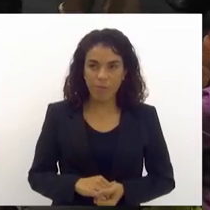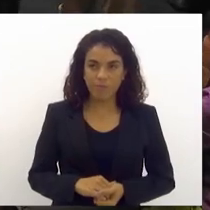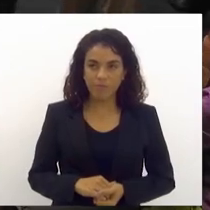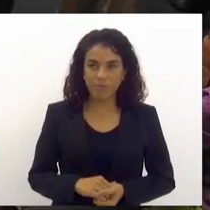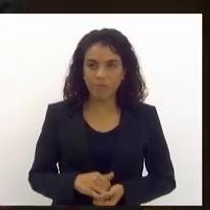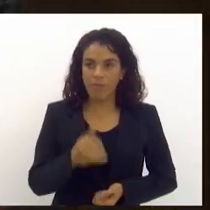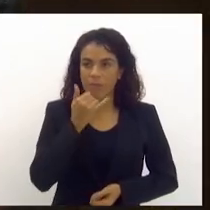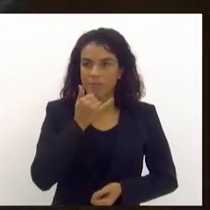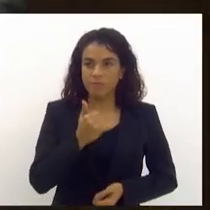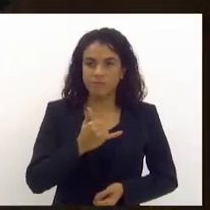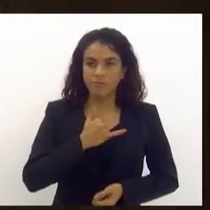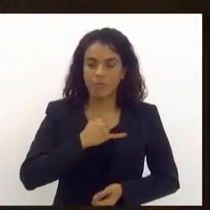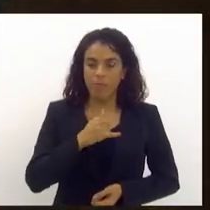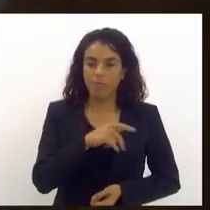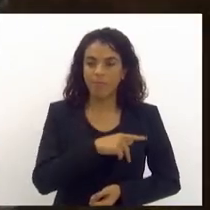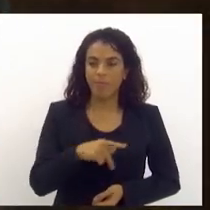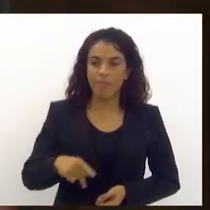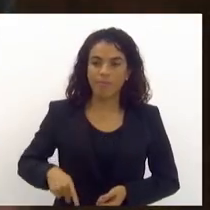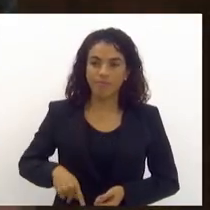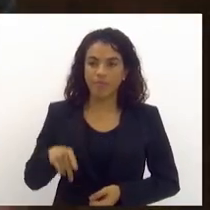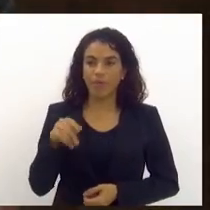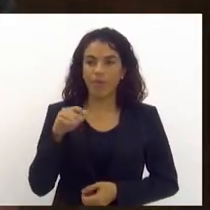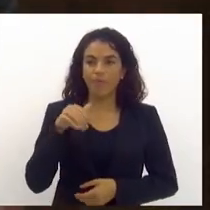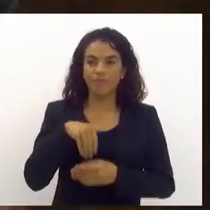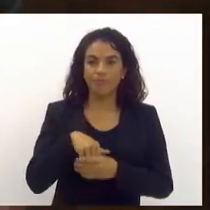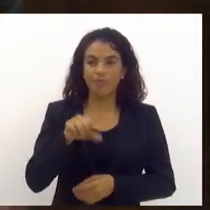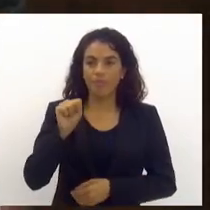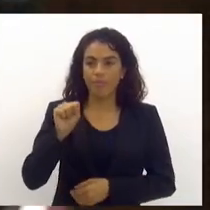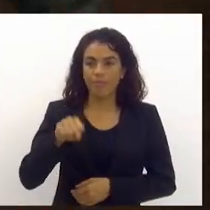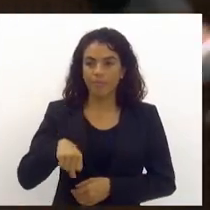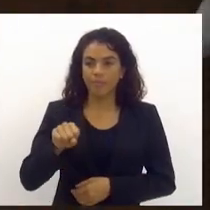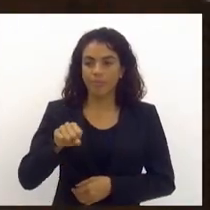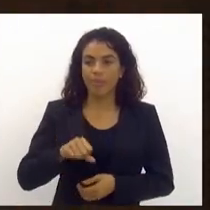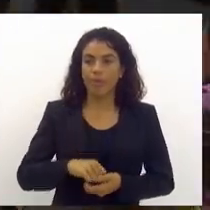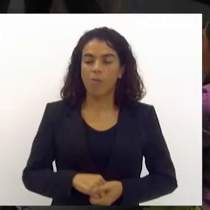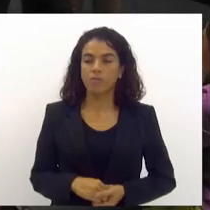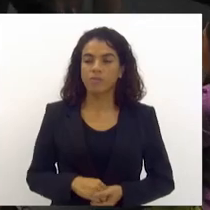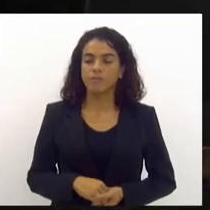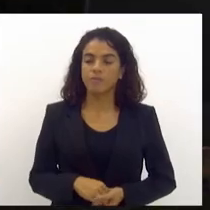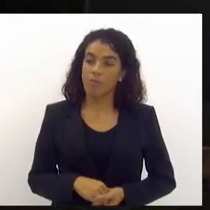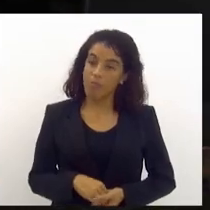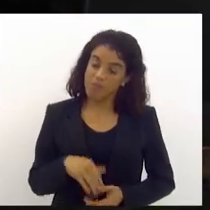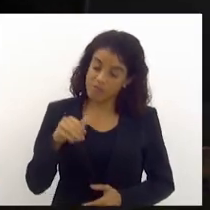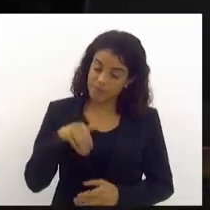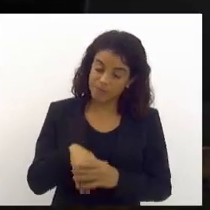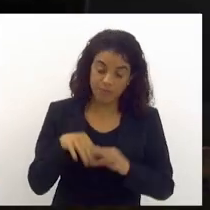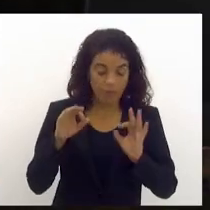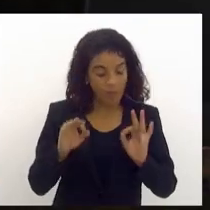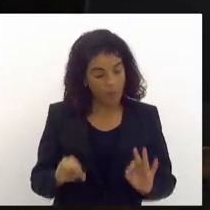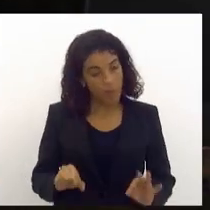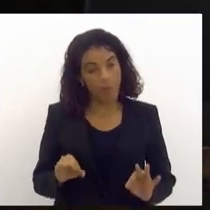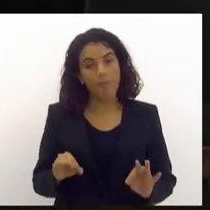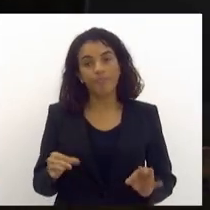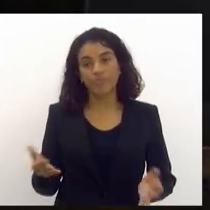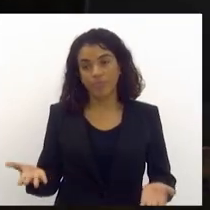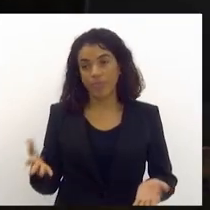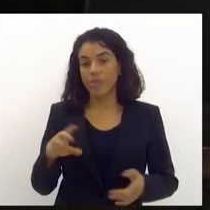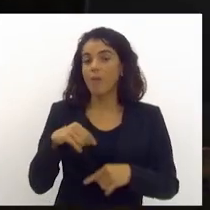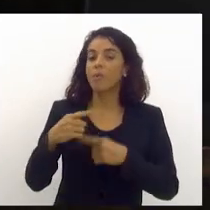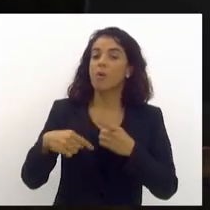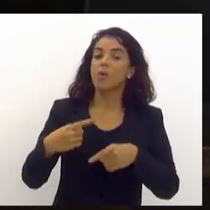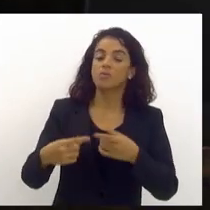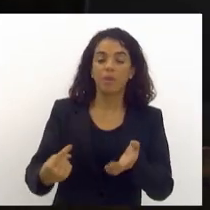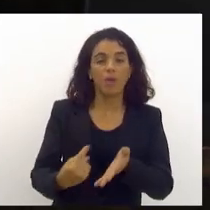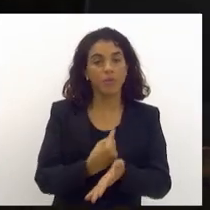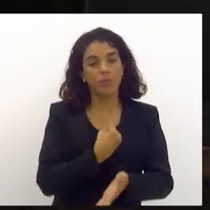Perdoa, presidente. Sem problema. Voto sim, presidente. Para Vossa Excelência votar correto, né? Depois tem um questionamento aí, eu não